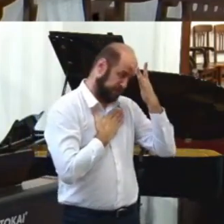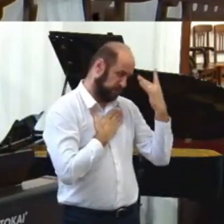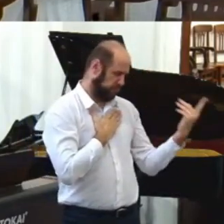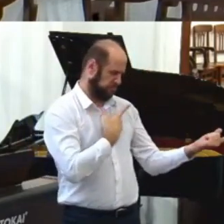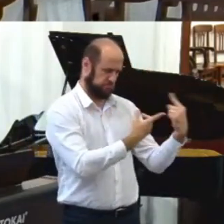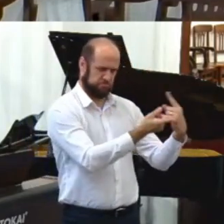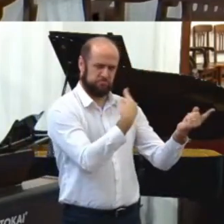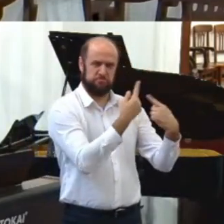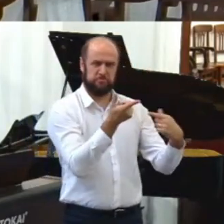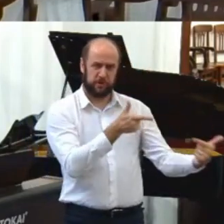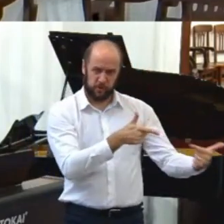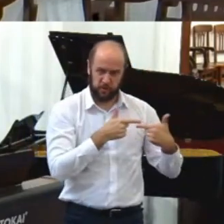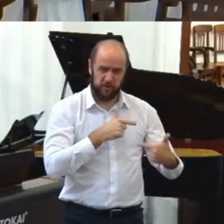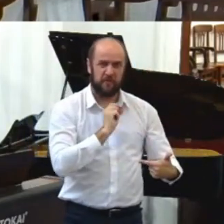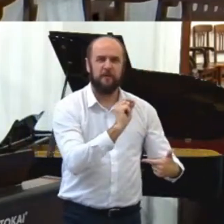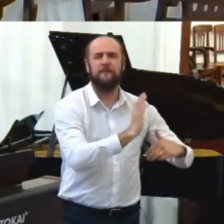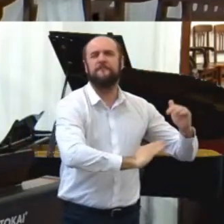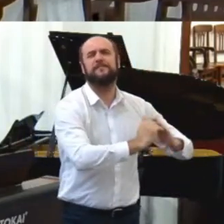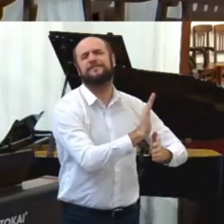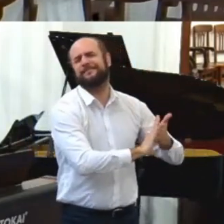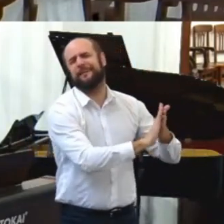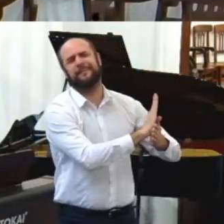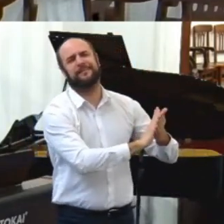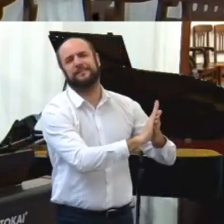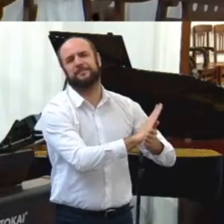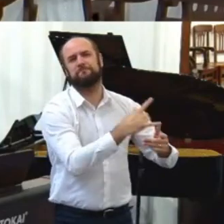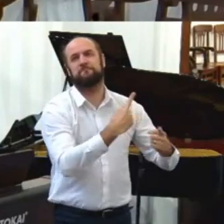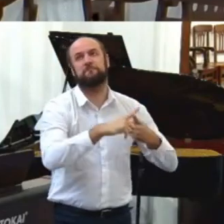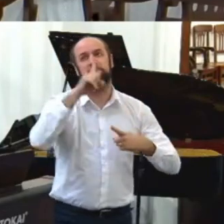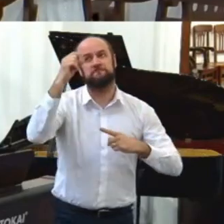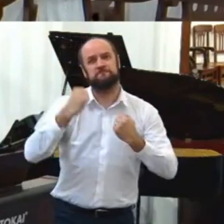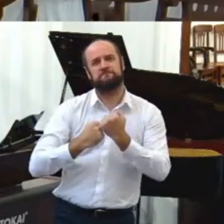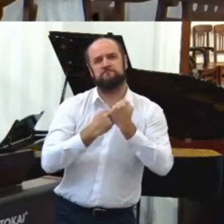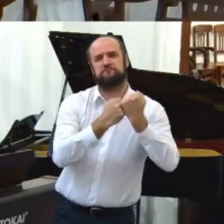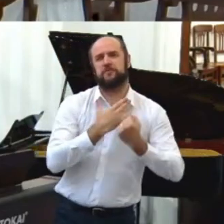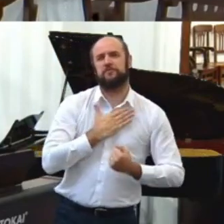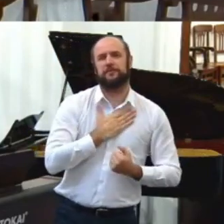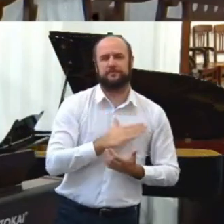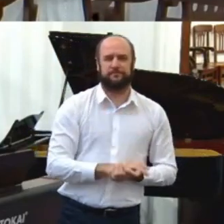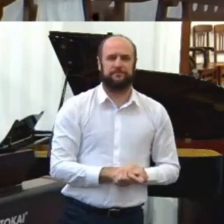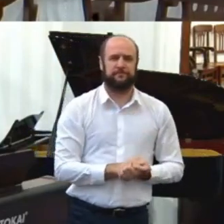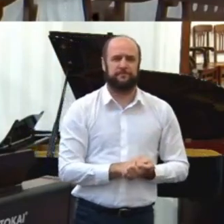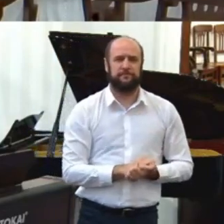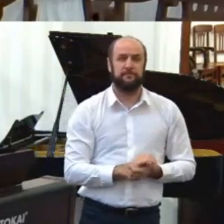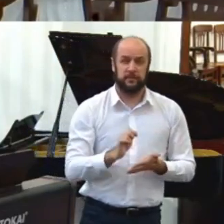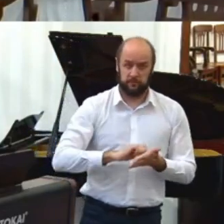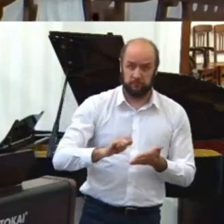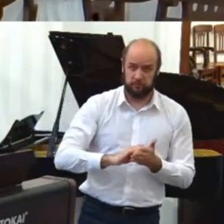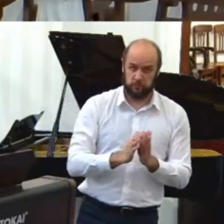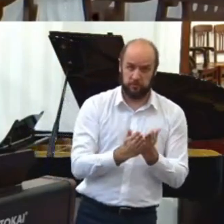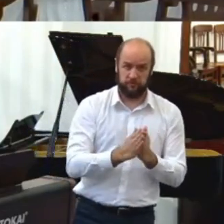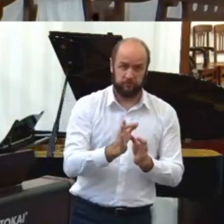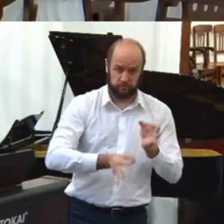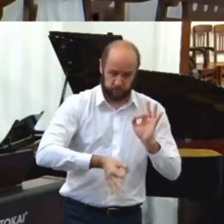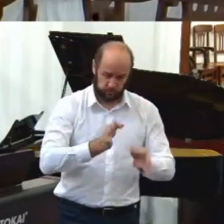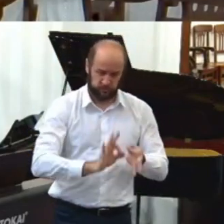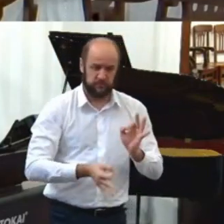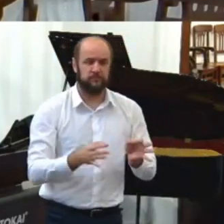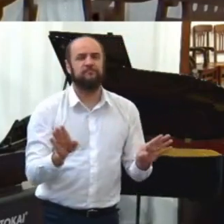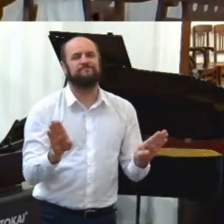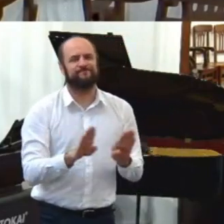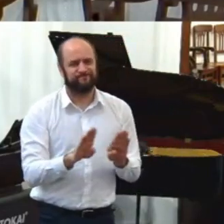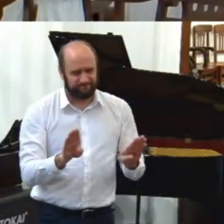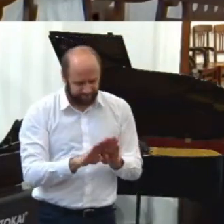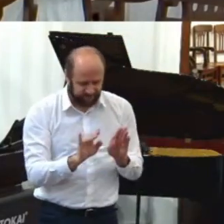o Senhor é o socorro do homem. O autor de Juízes, em determinado momento, da